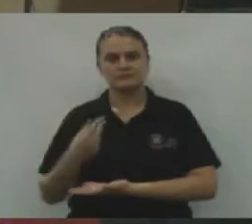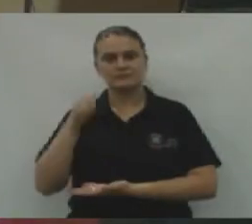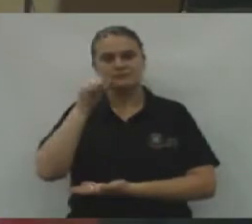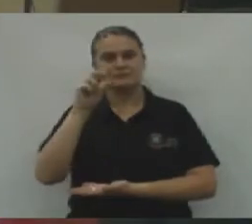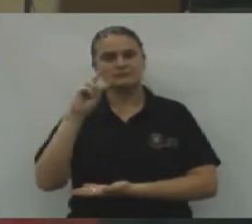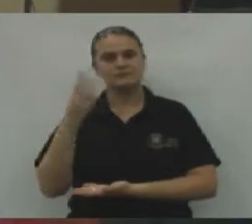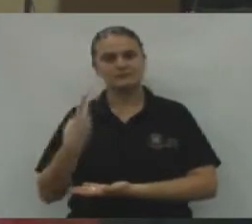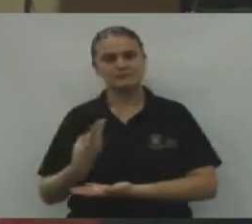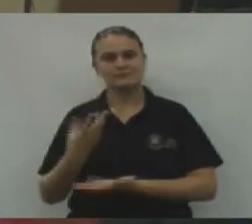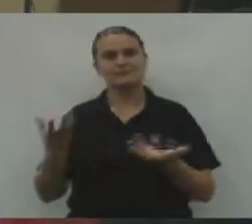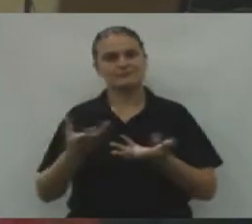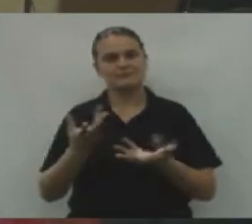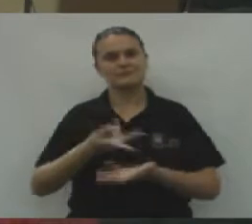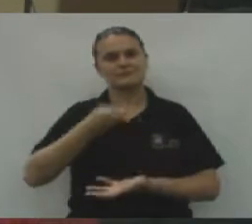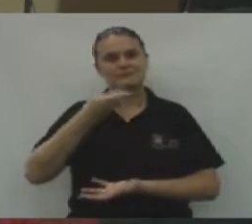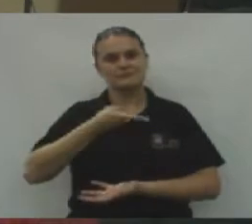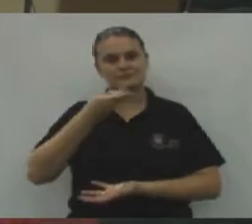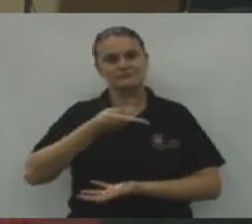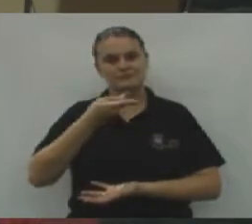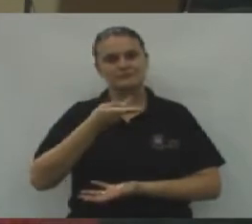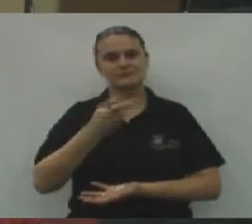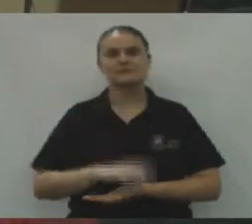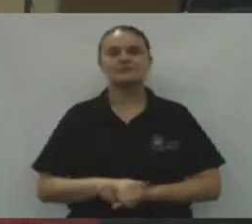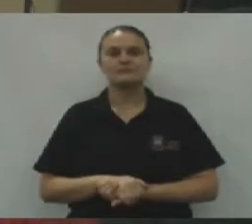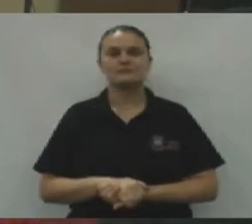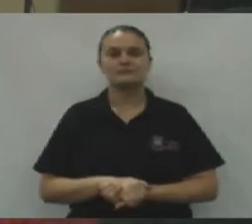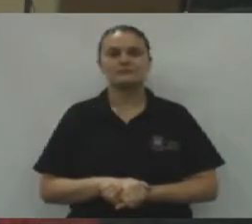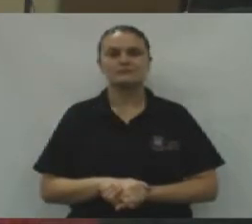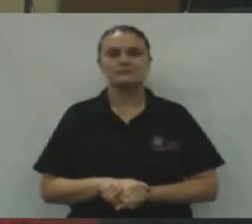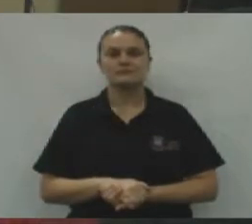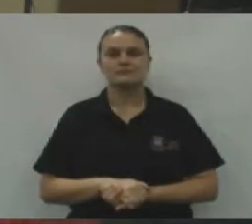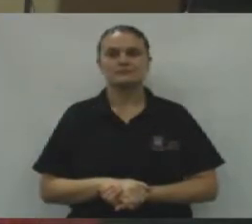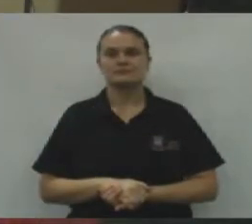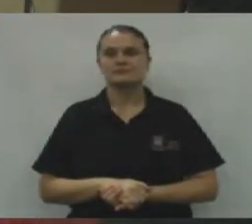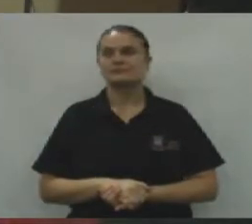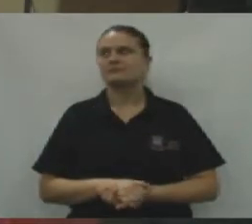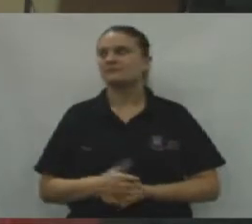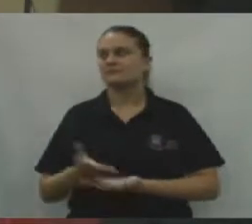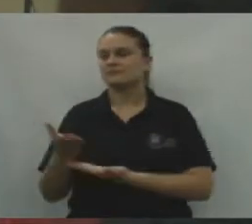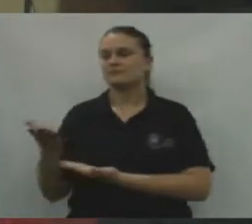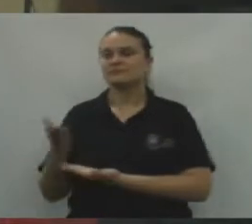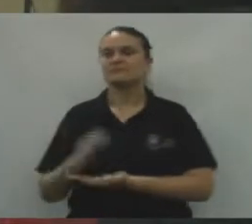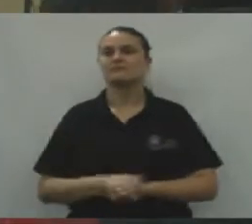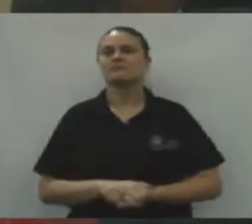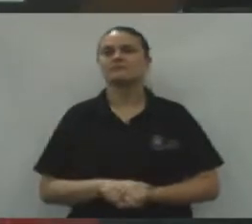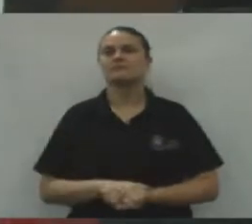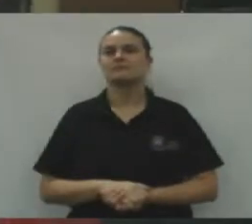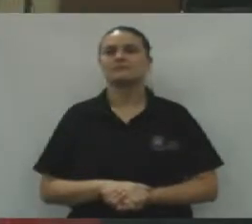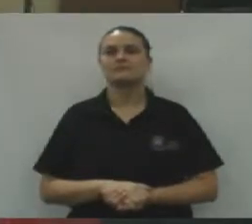vereadoras, que dela desejarem fazer o uso. Fica a palavra livre.